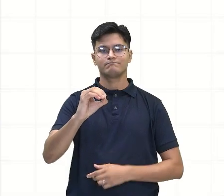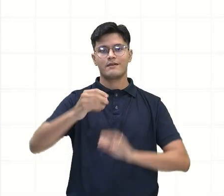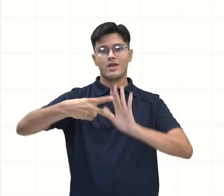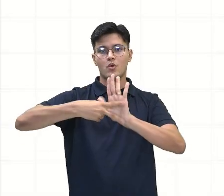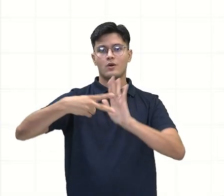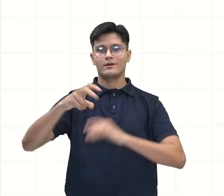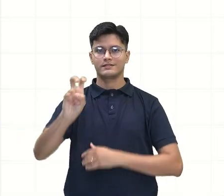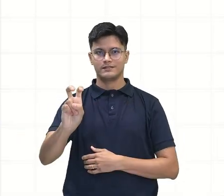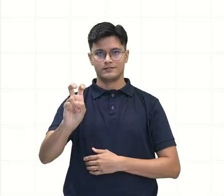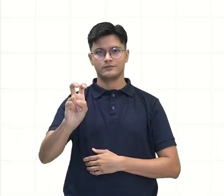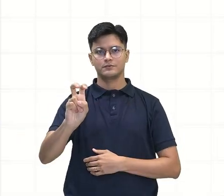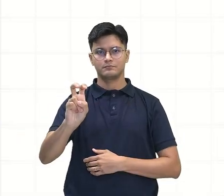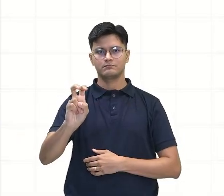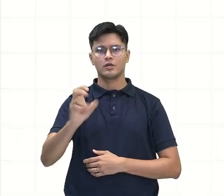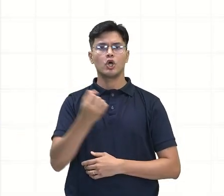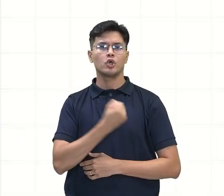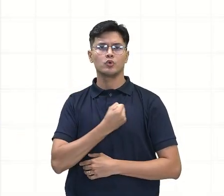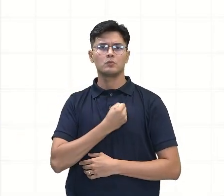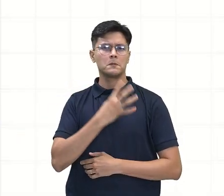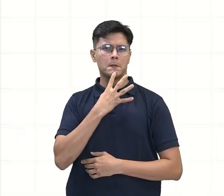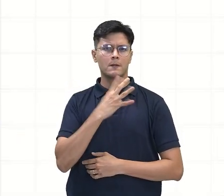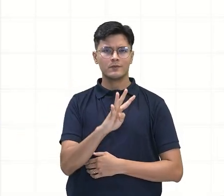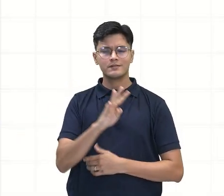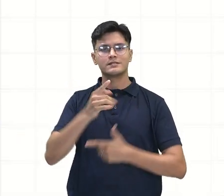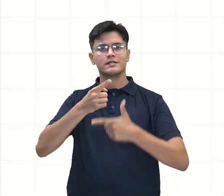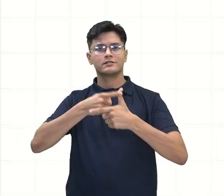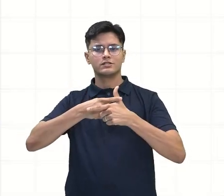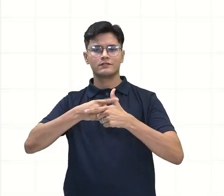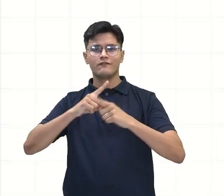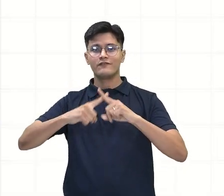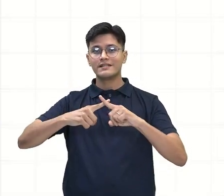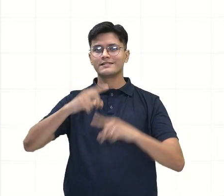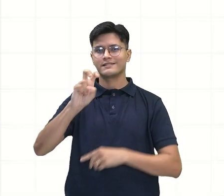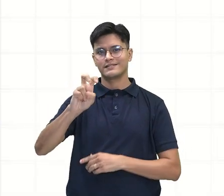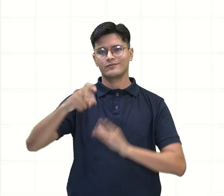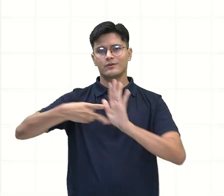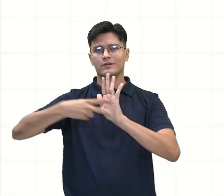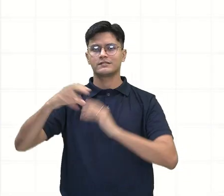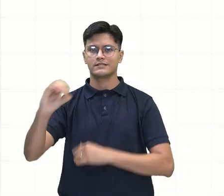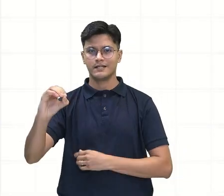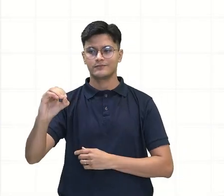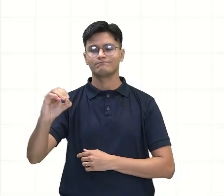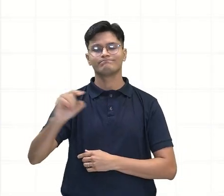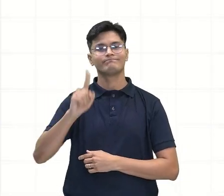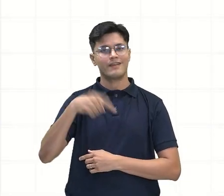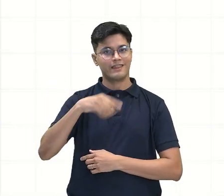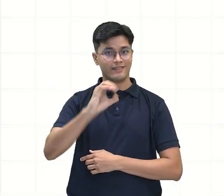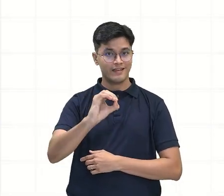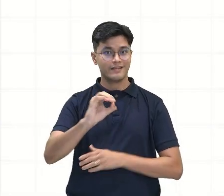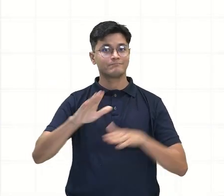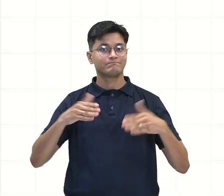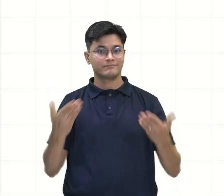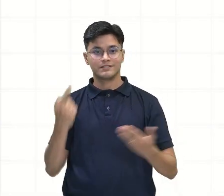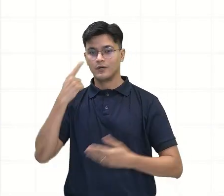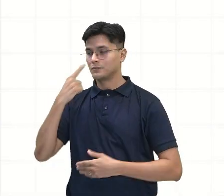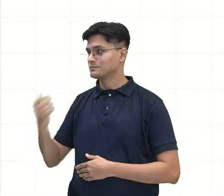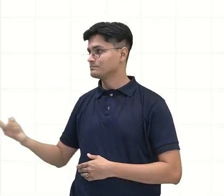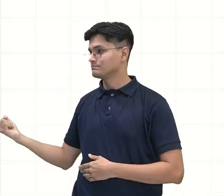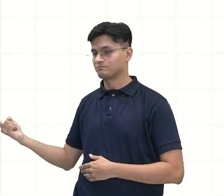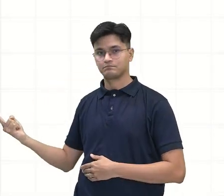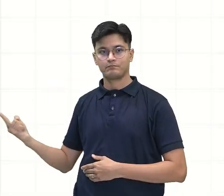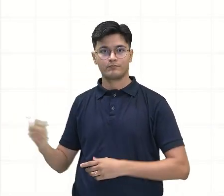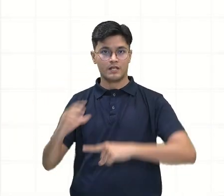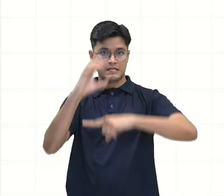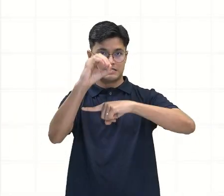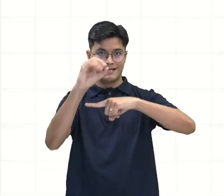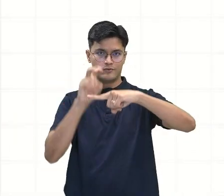que eu multiplico por 5 que dá 0? O próprio 0. Então, isso aqui, ó, existe,